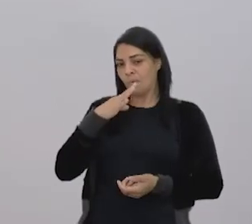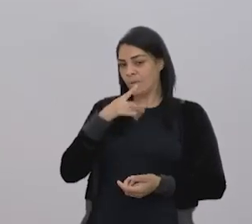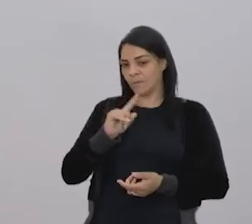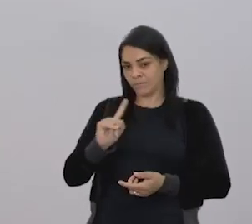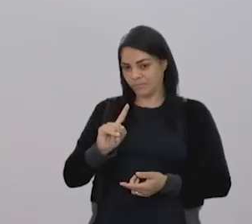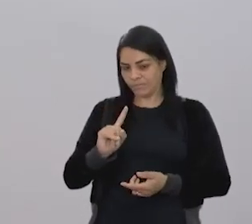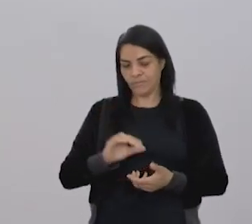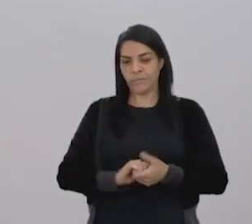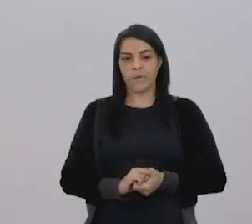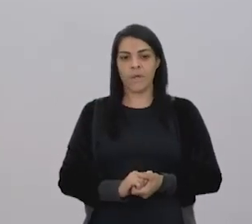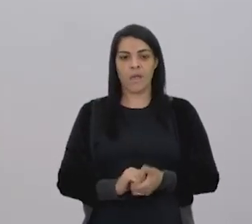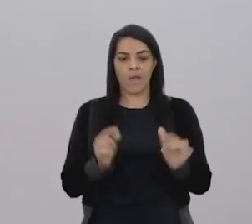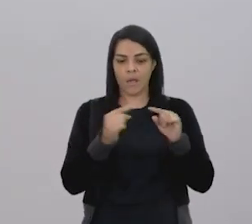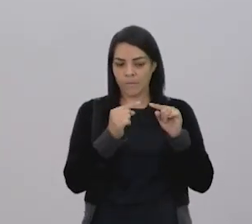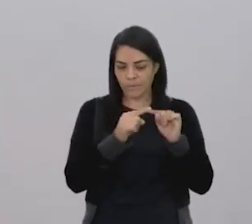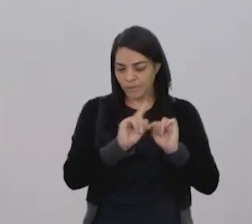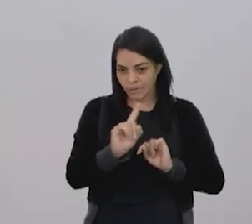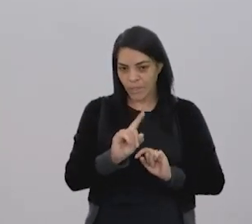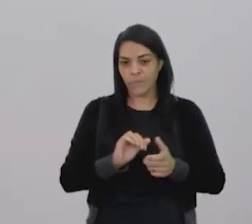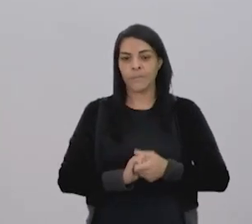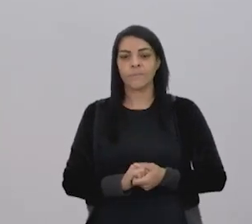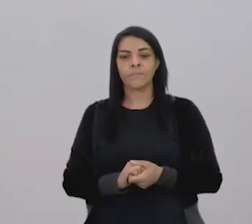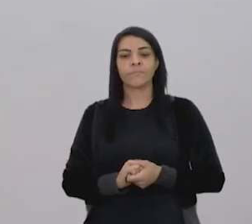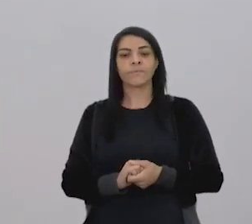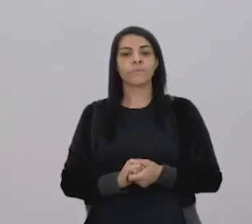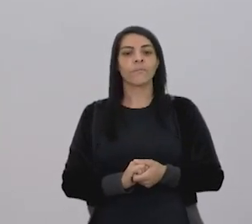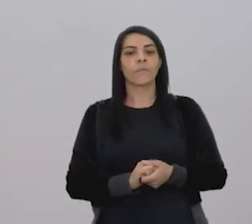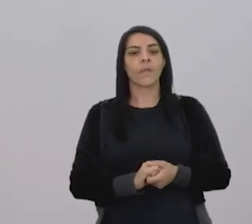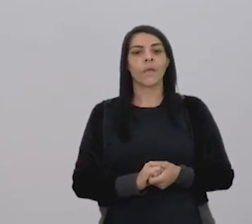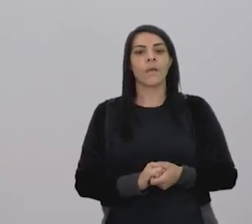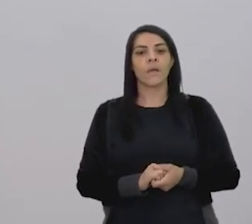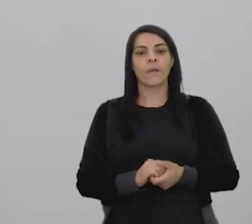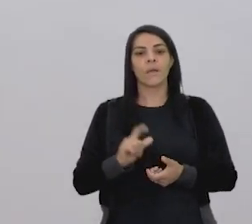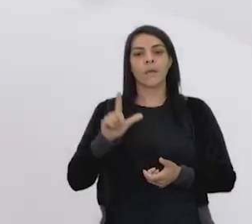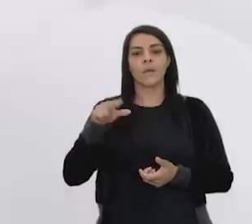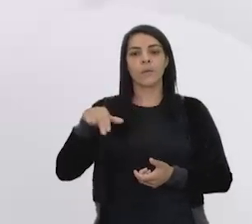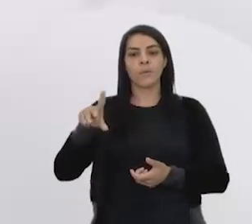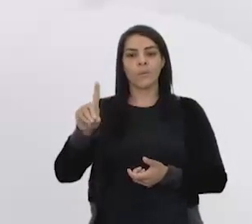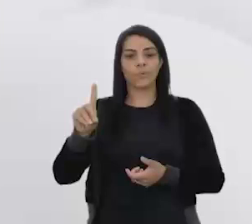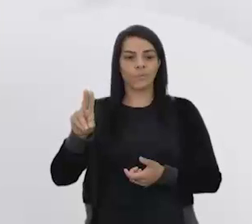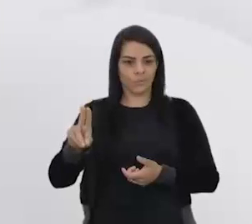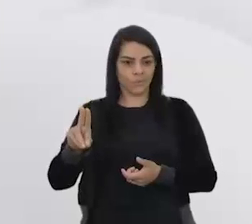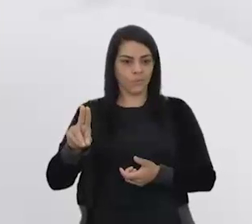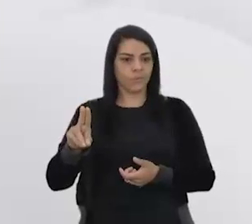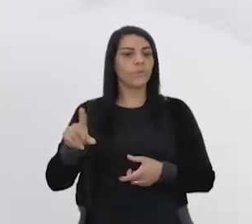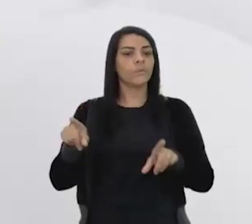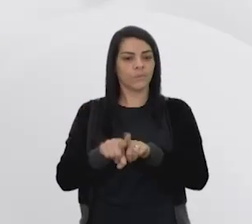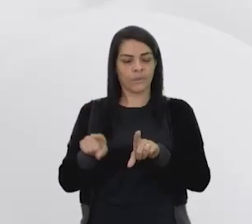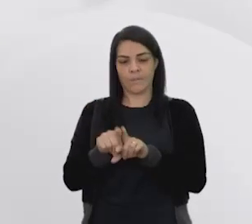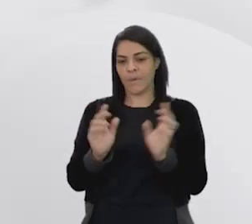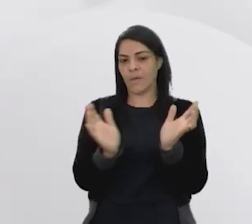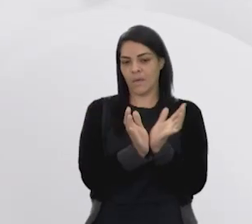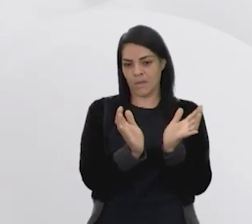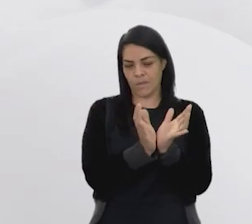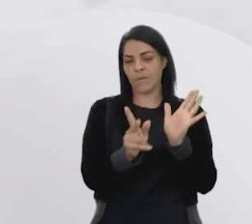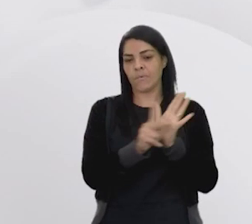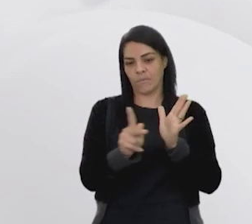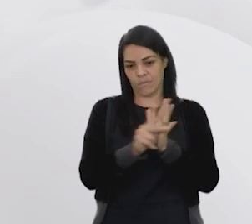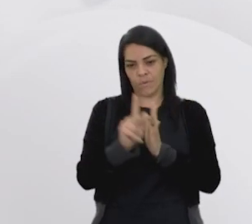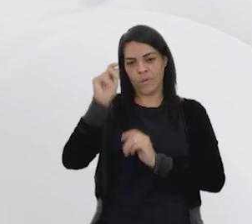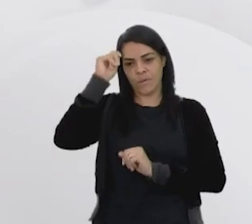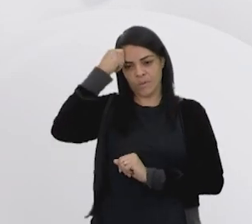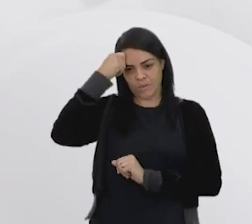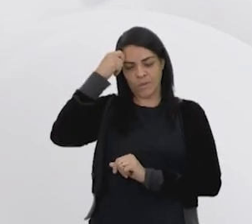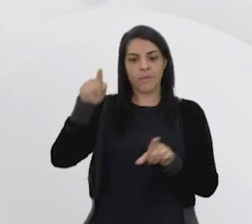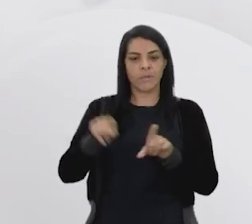são coincidências. Agora vamos falar do lundu, que é uma dança brasileira, também pertencente à comunidade negra, né? E ela tem uma origem